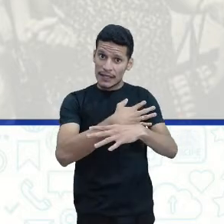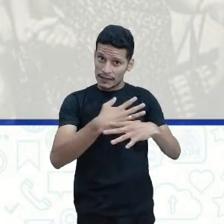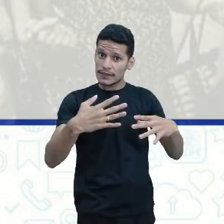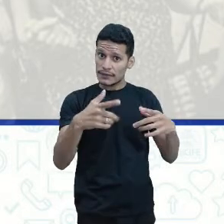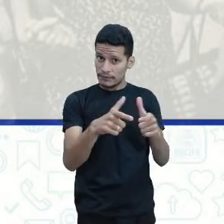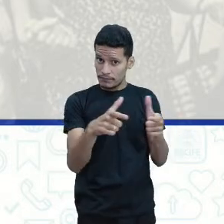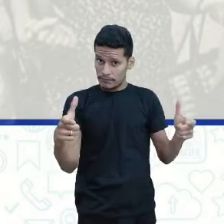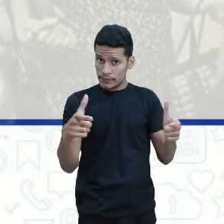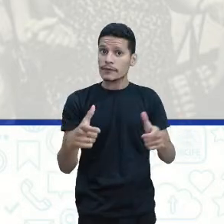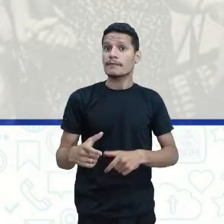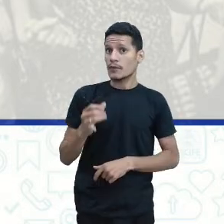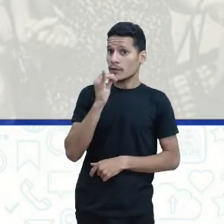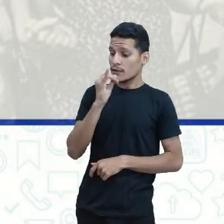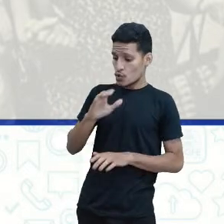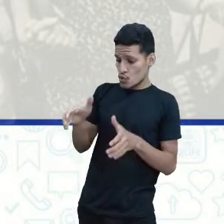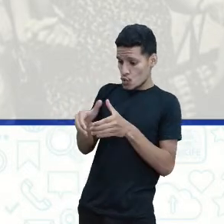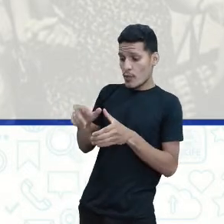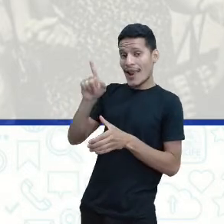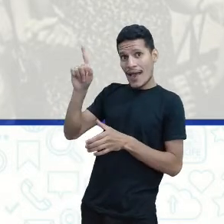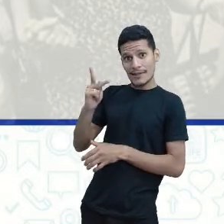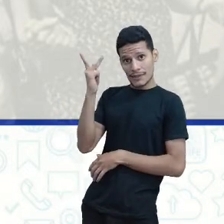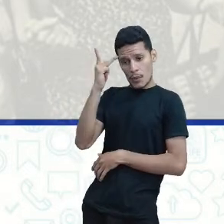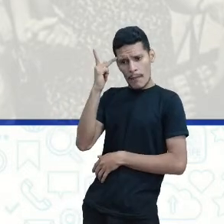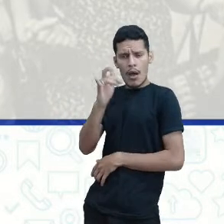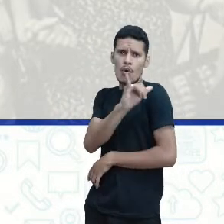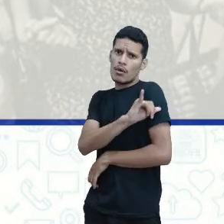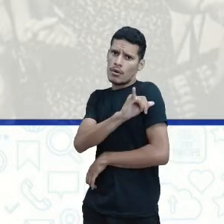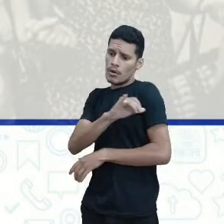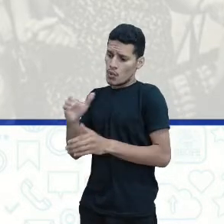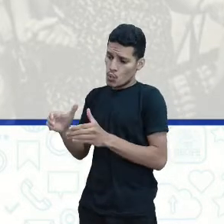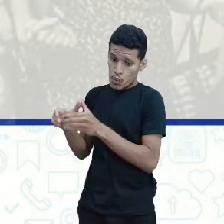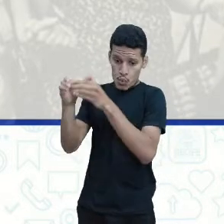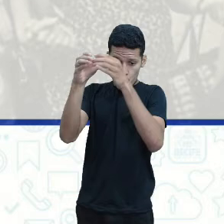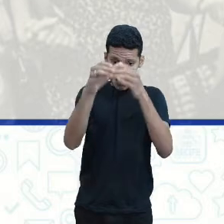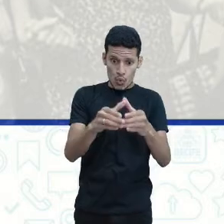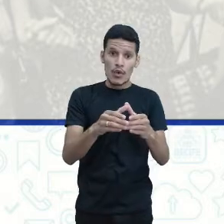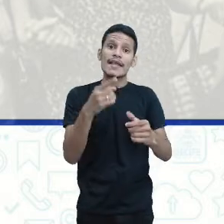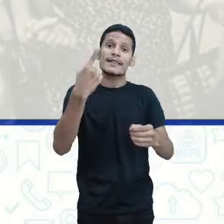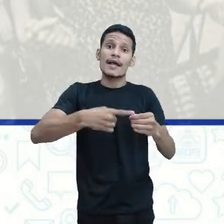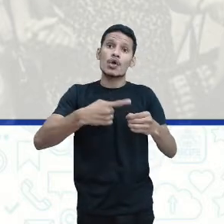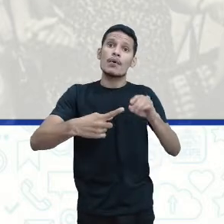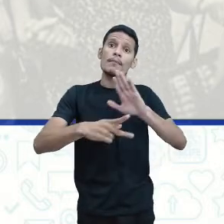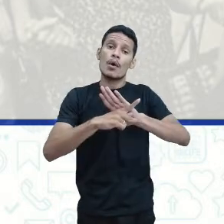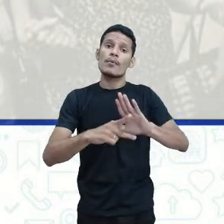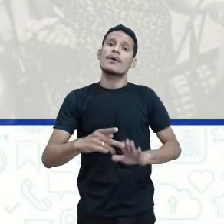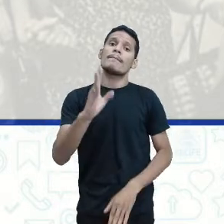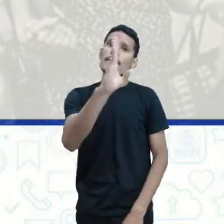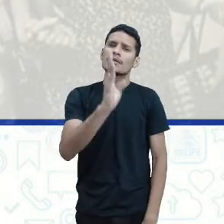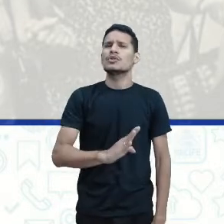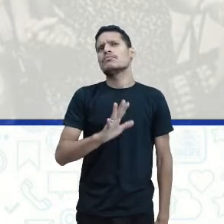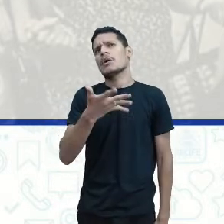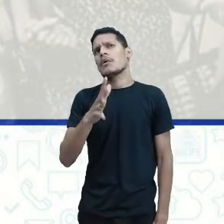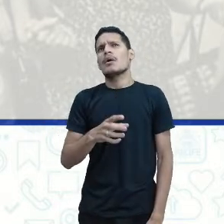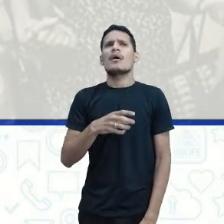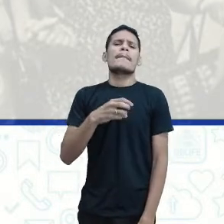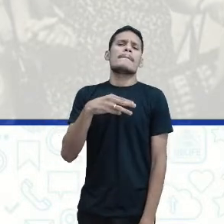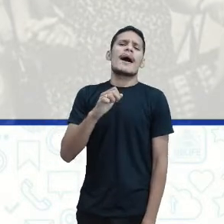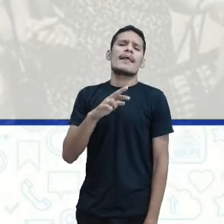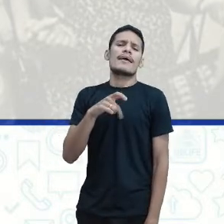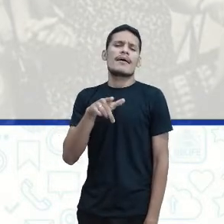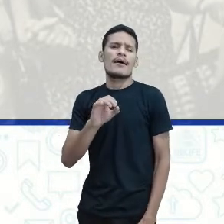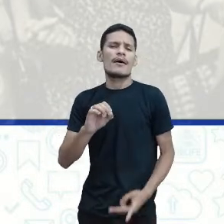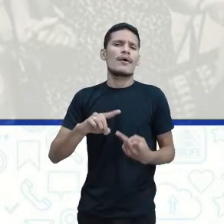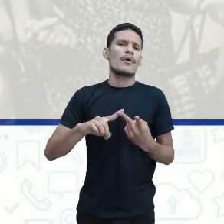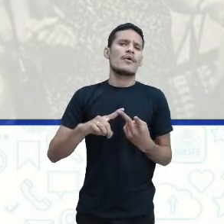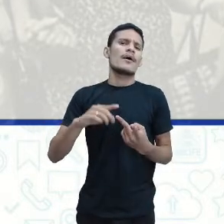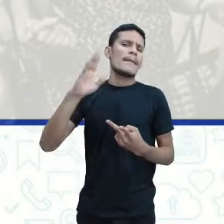saiu principalmente ali de São Paulo, Rio de Janeiro, foram lá para o interior do Brasil, entre o Maranhão, o Pará,